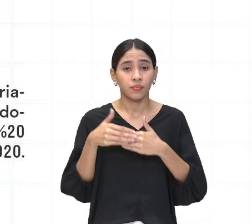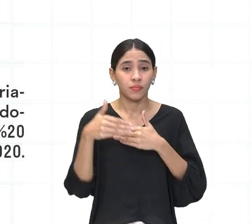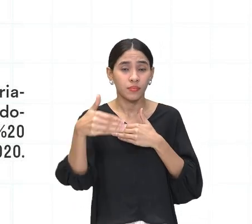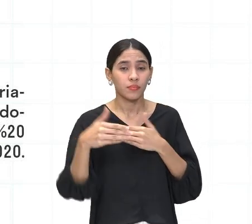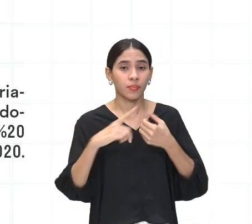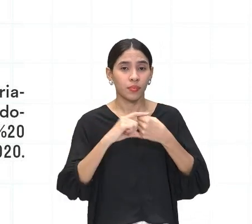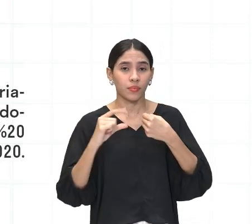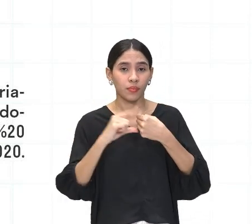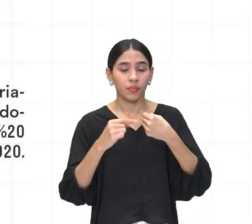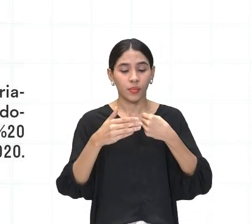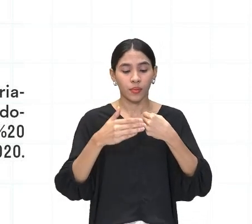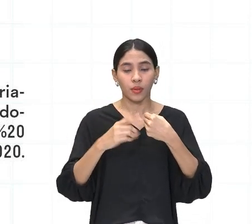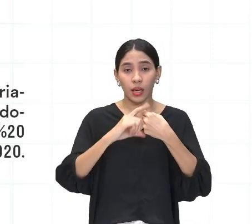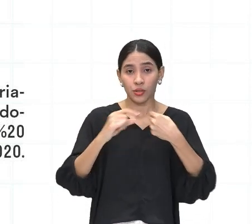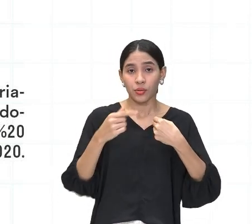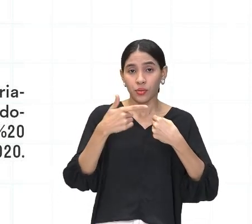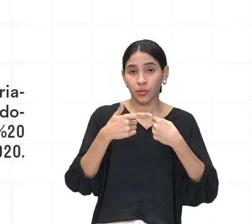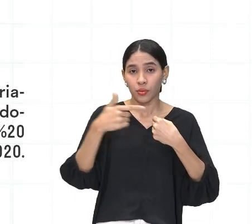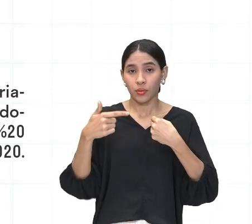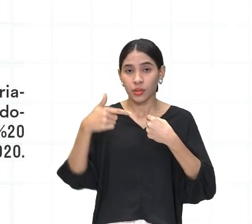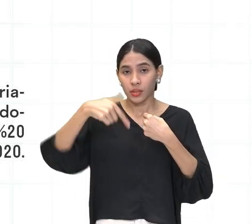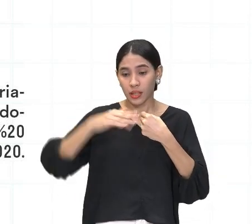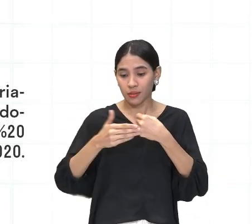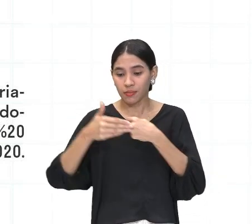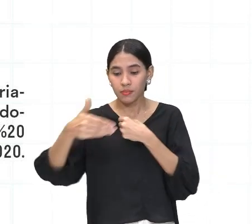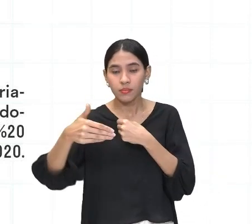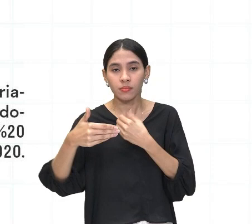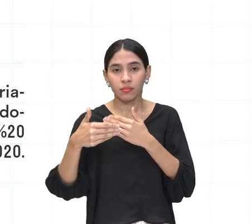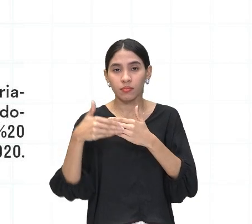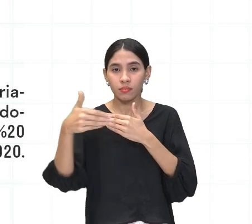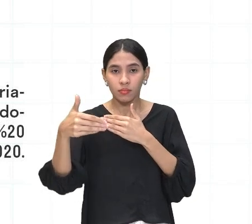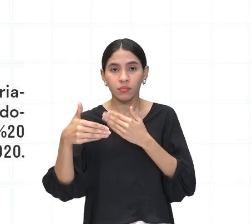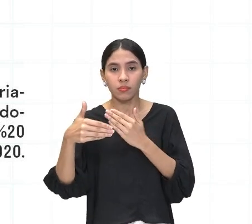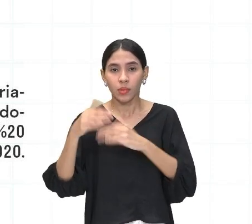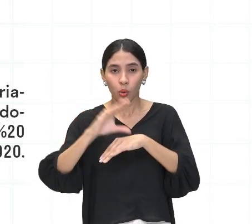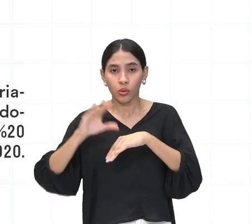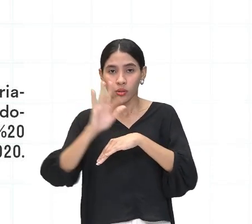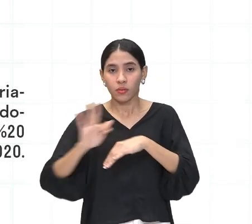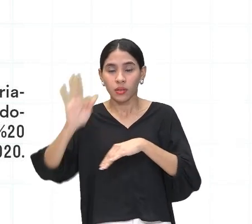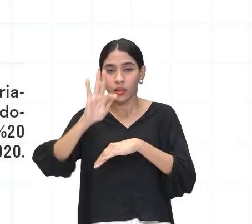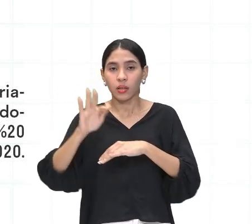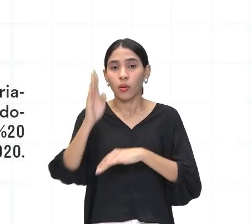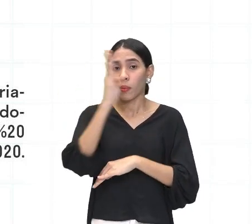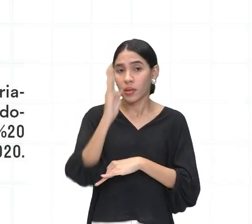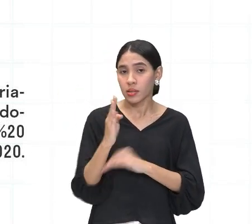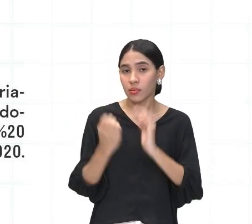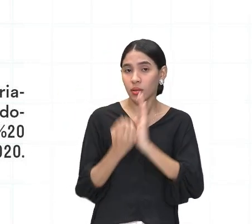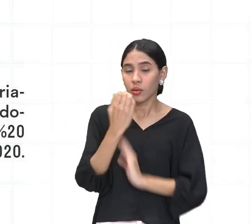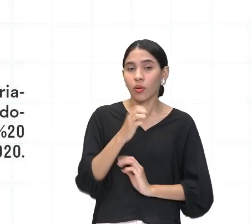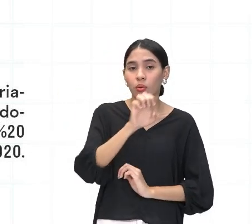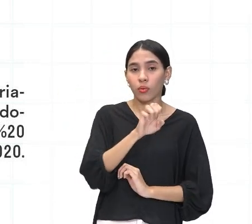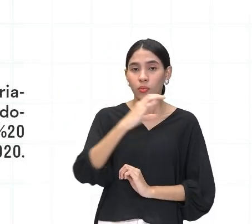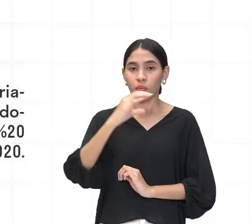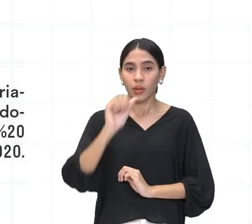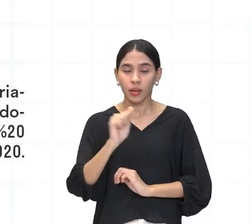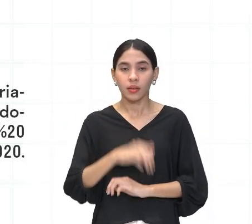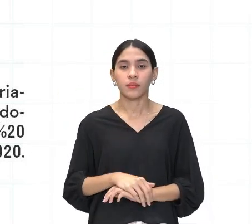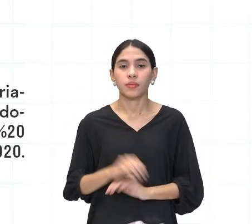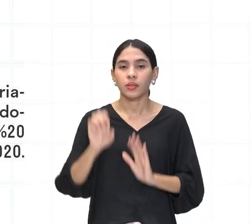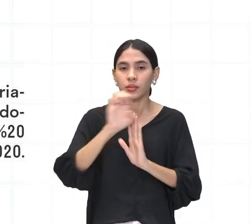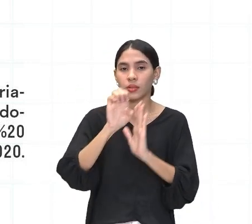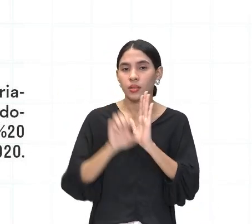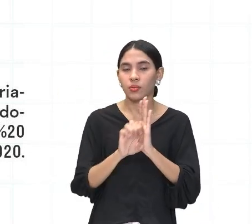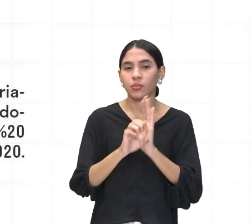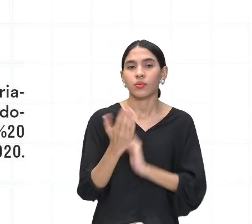artigo 227, que está na Constituição, o Brasil criou o ECA, que é o Estatuto